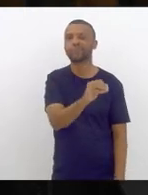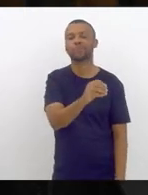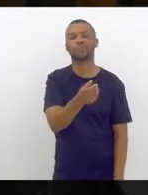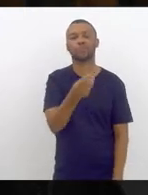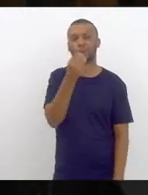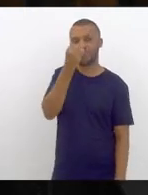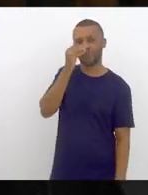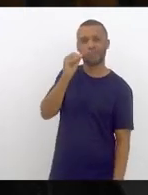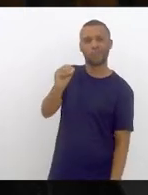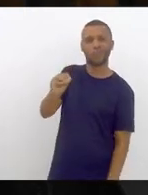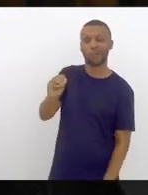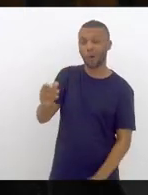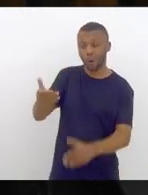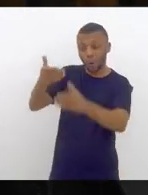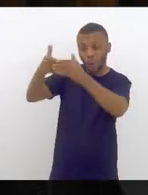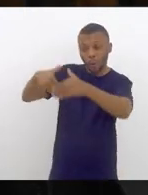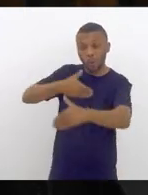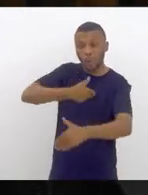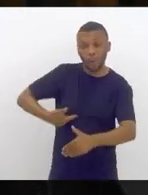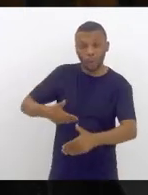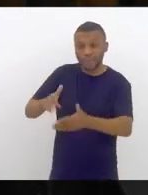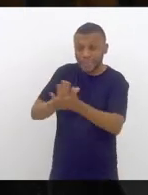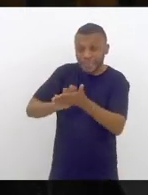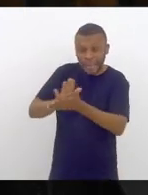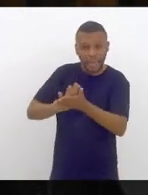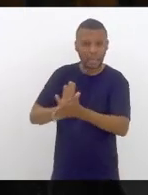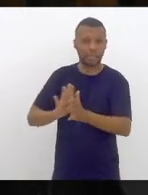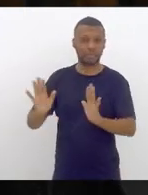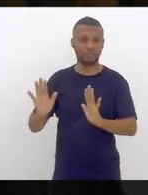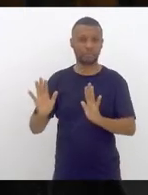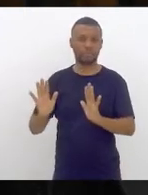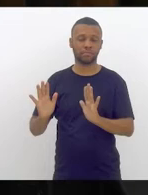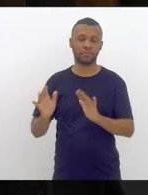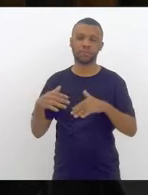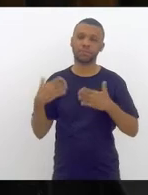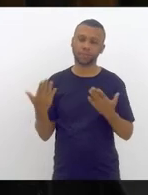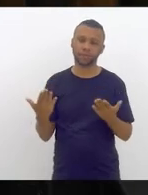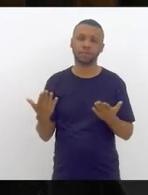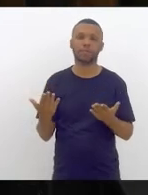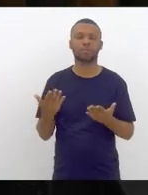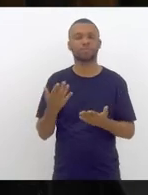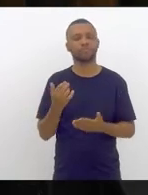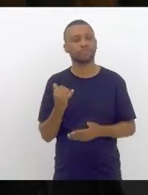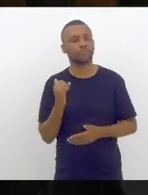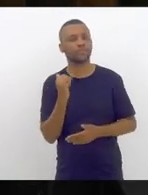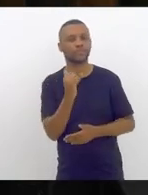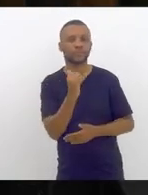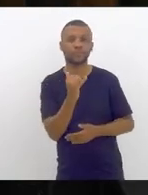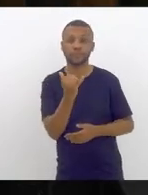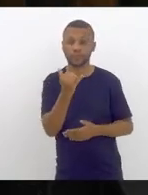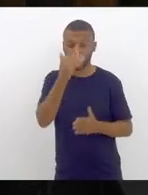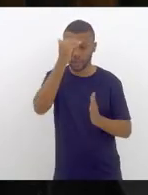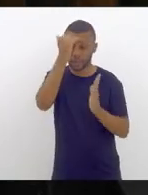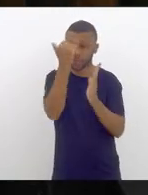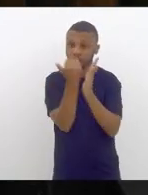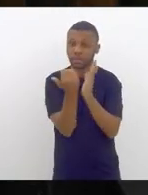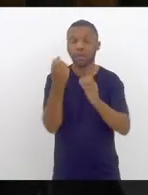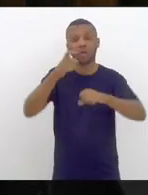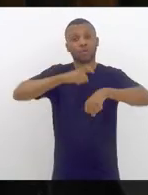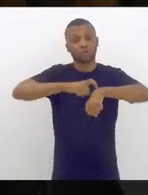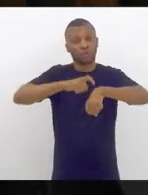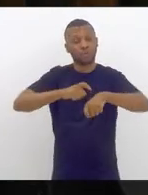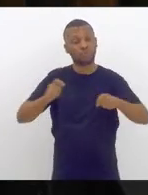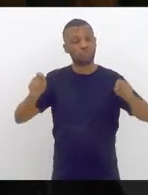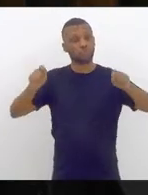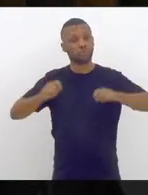esvaziadas esvaziadas então a senhora presidente dentro do tempo que me cabia